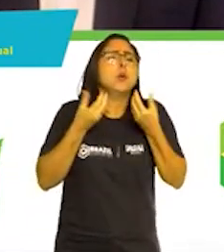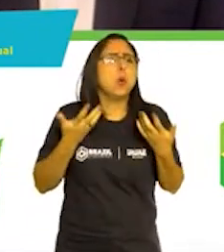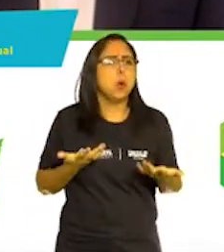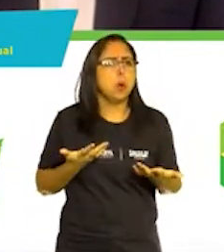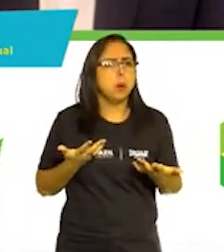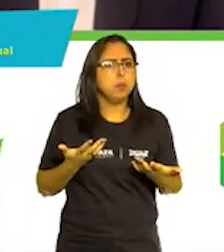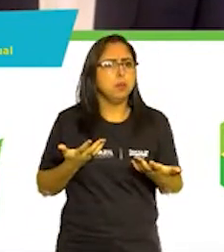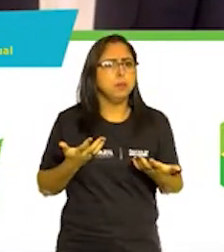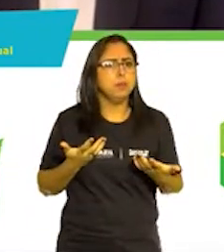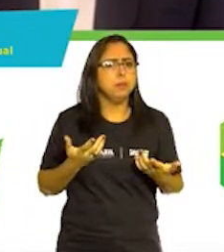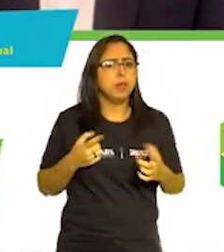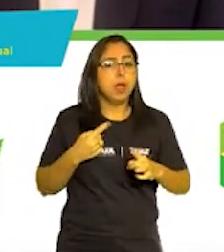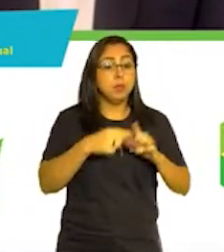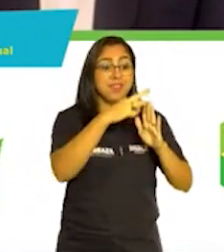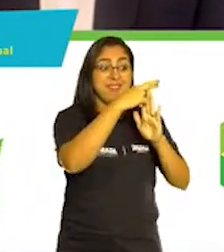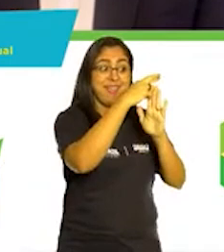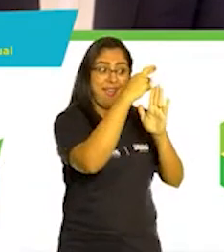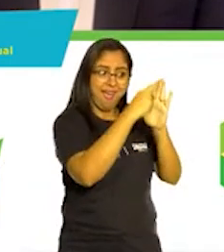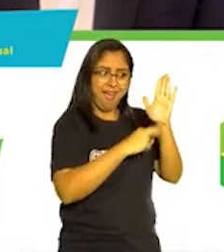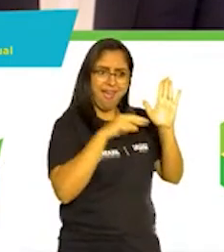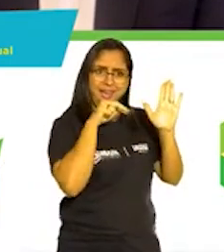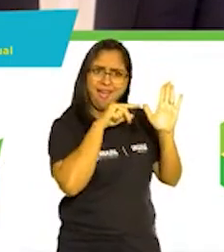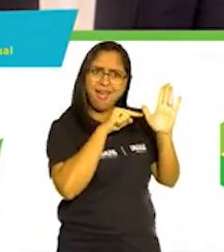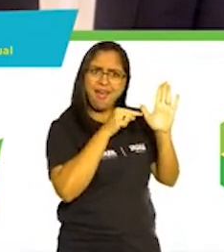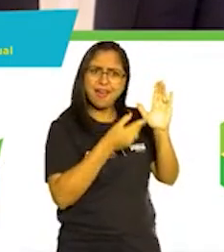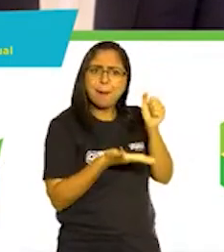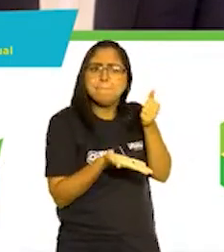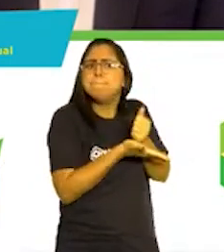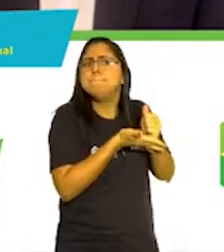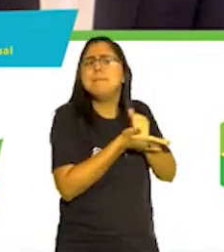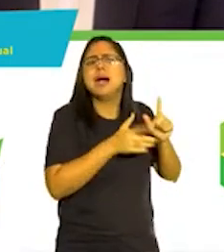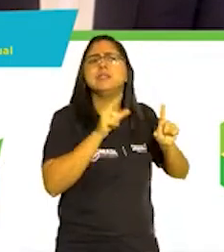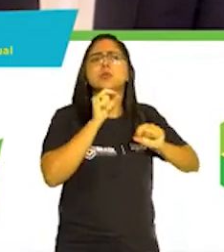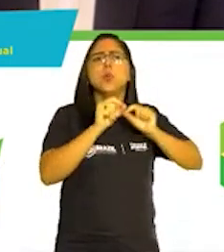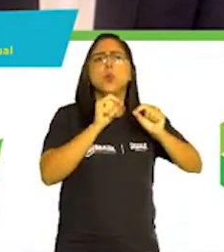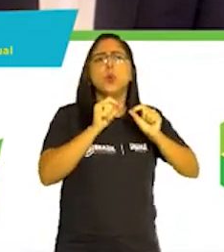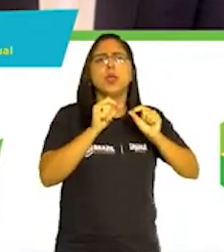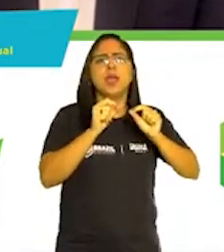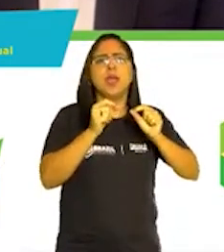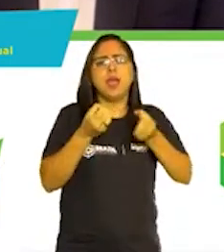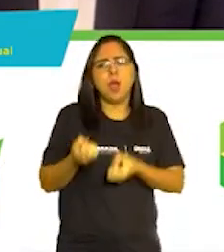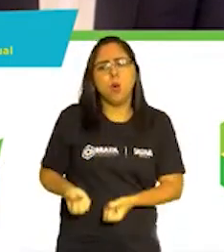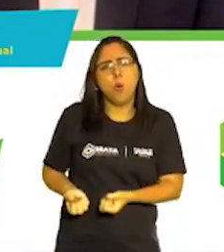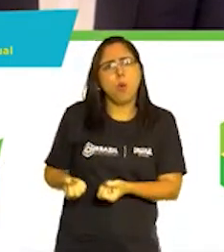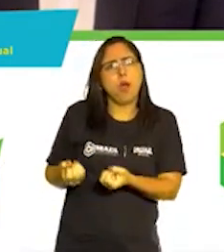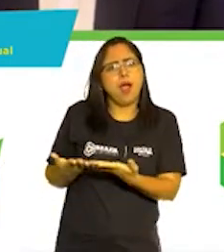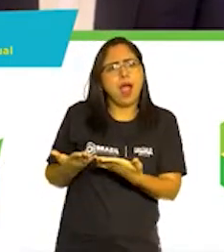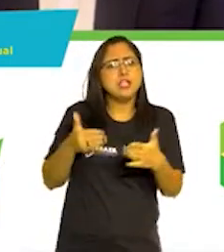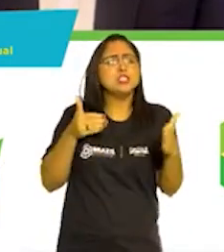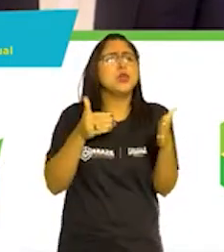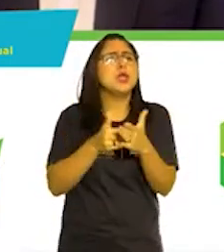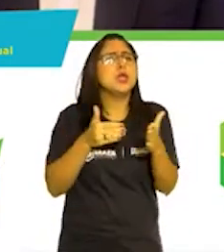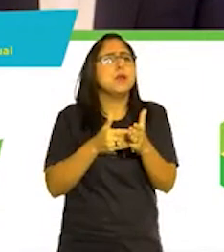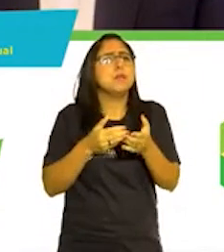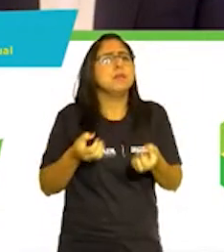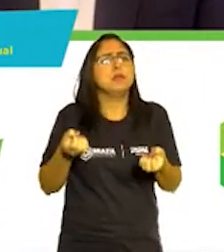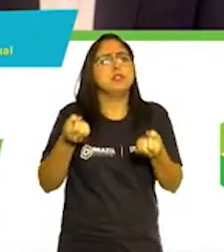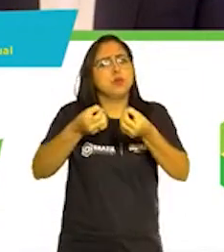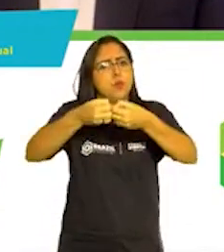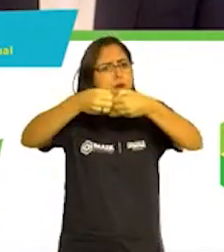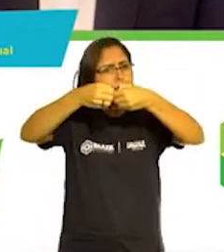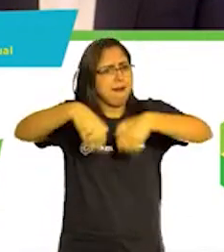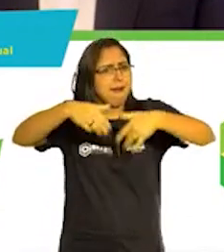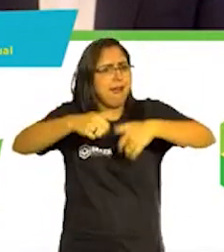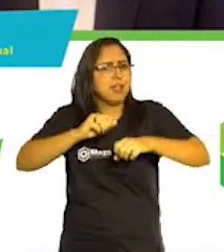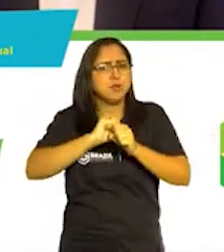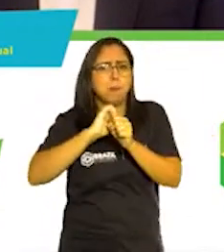que as regras fiscais impediram a injeção de liquidez. As regras fiscais impediram o dinheiro para a pandemia?